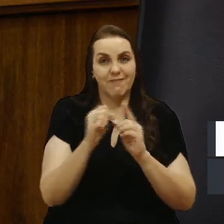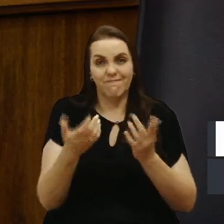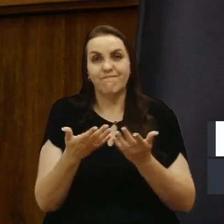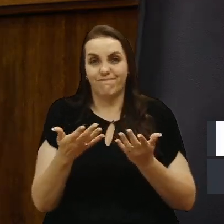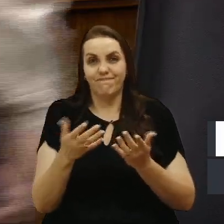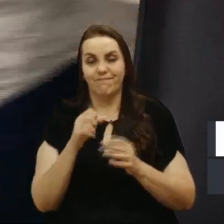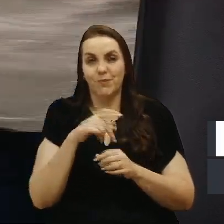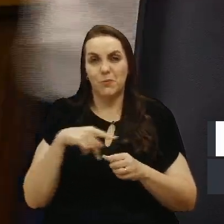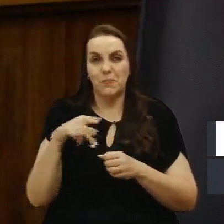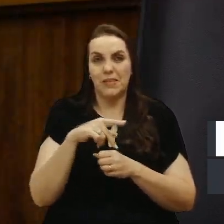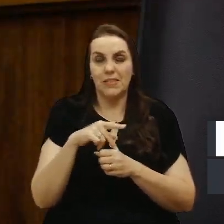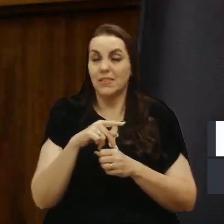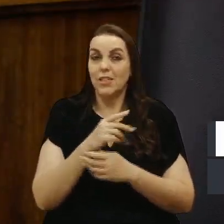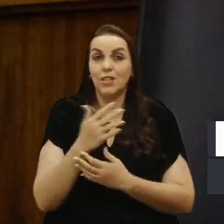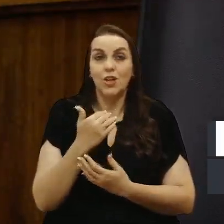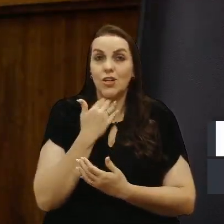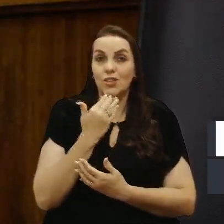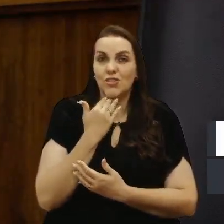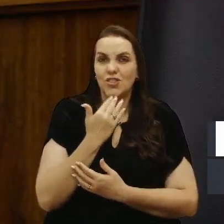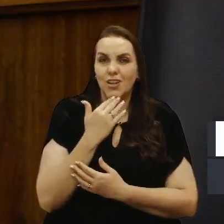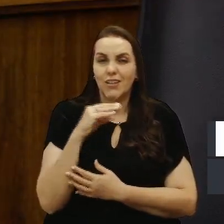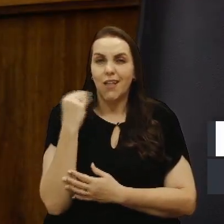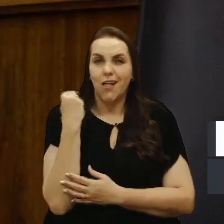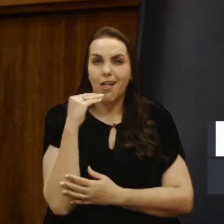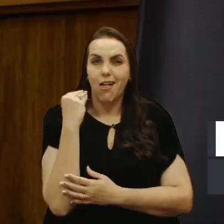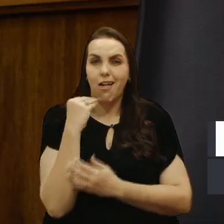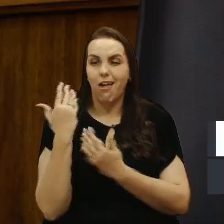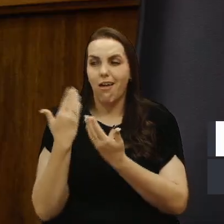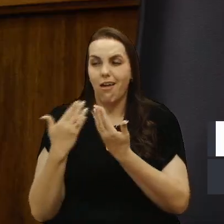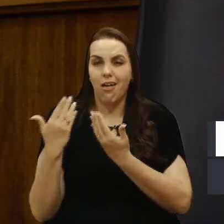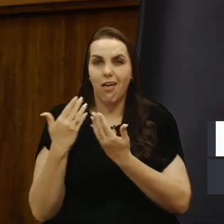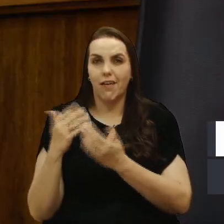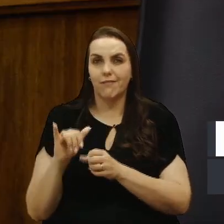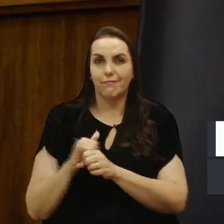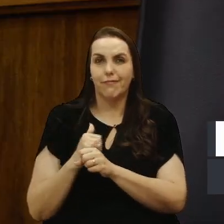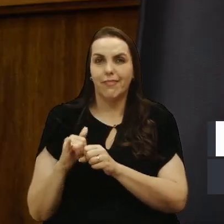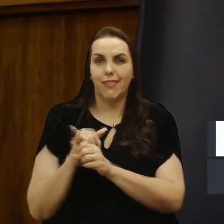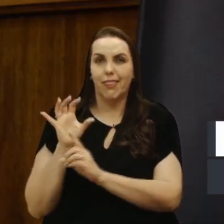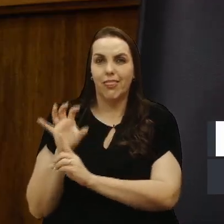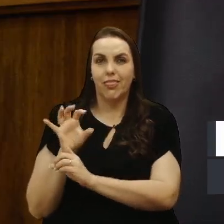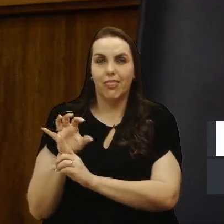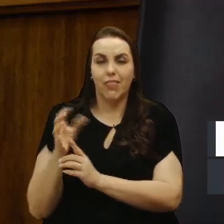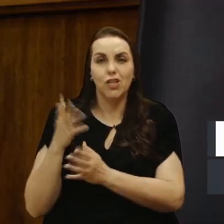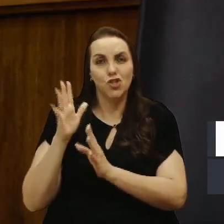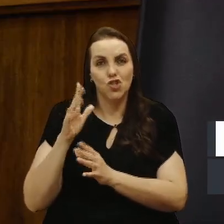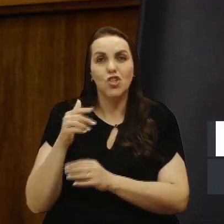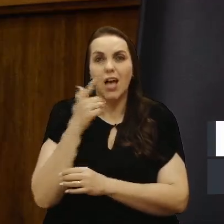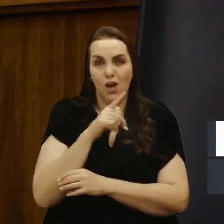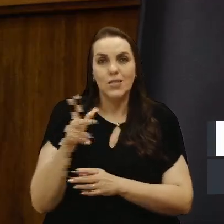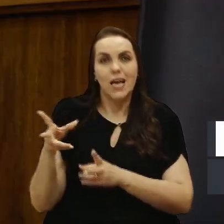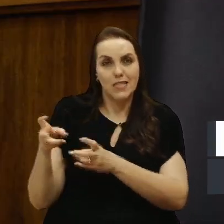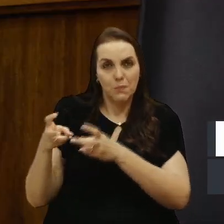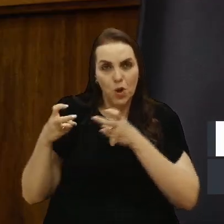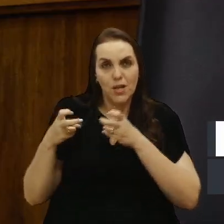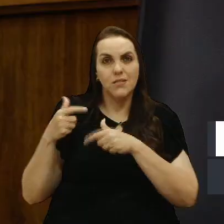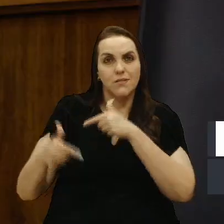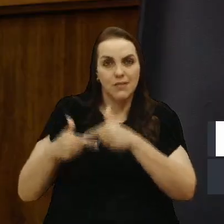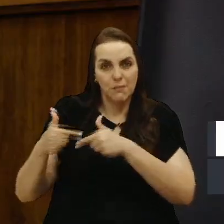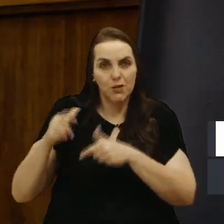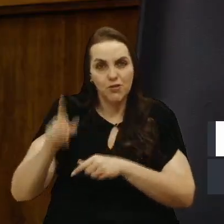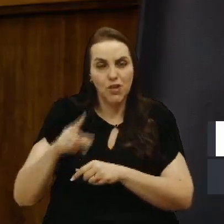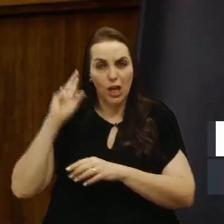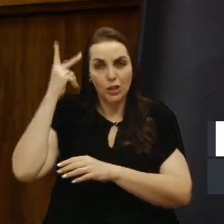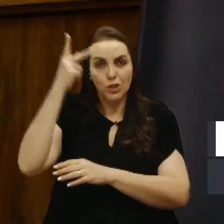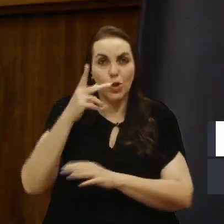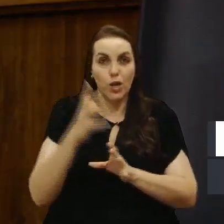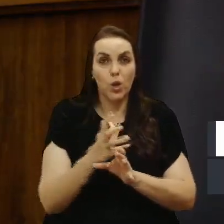mais tolerar que haja chantagem de quem já ganha muito nas costas dos trabalhadores e de quem historicamente lucra